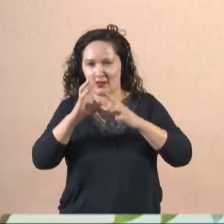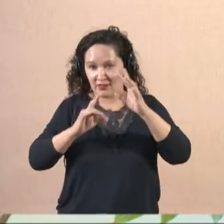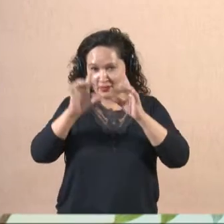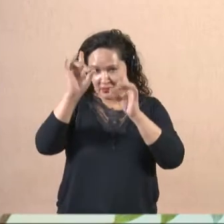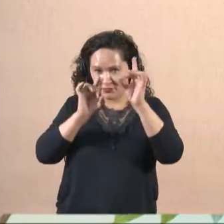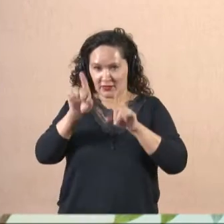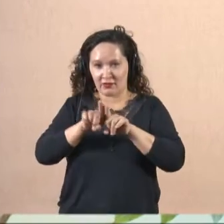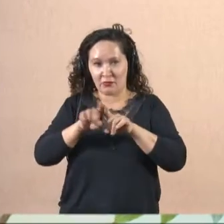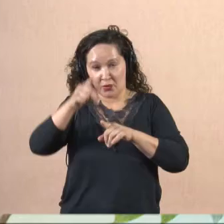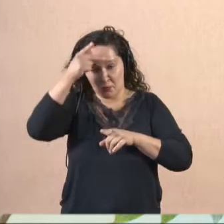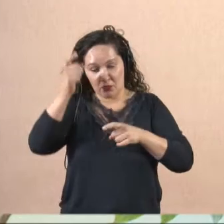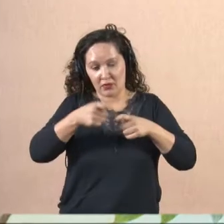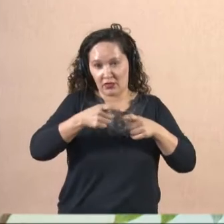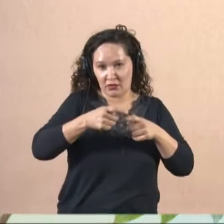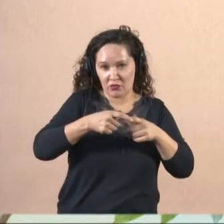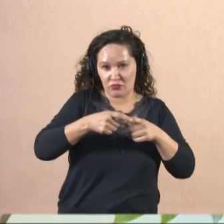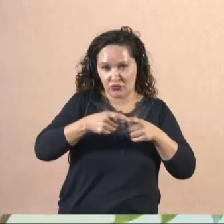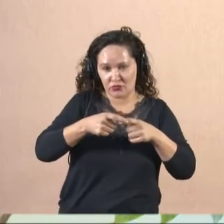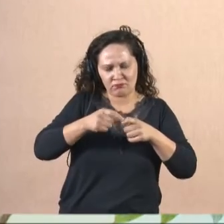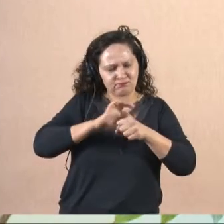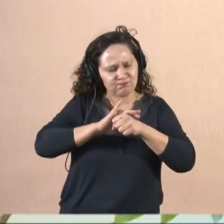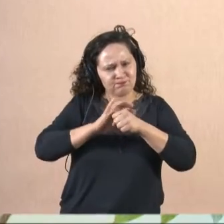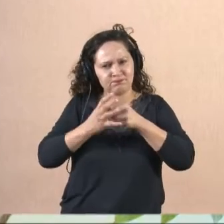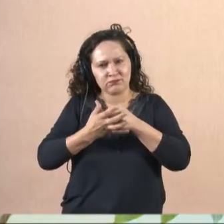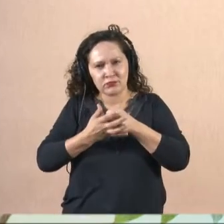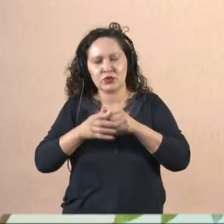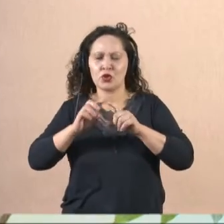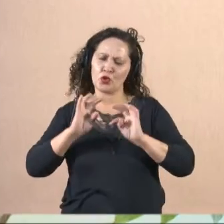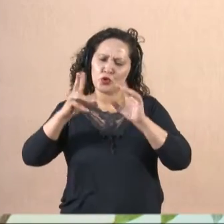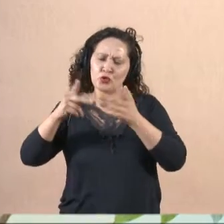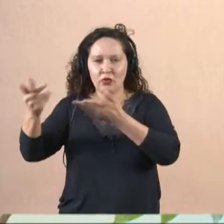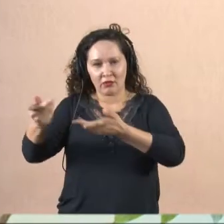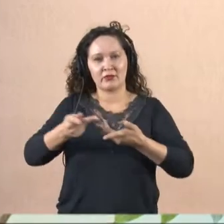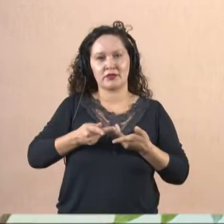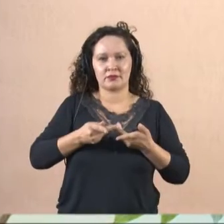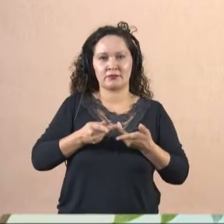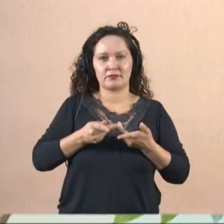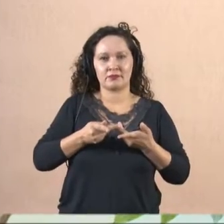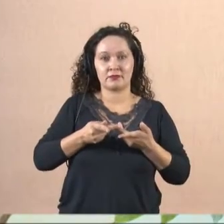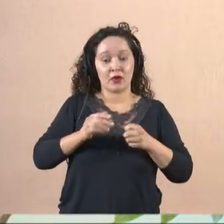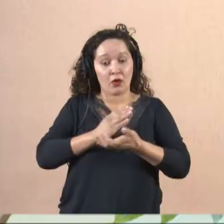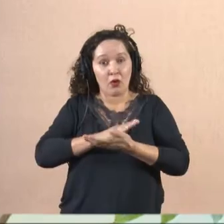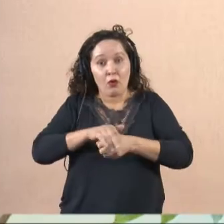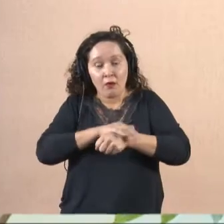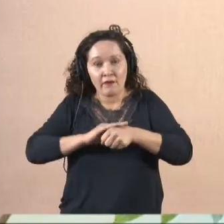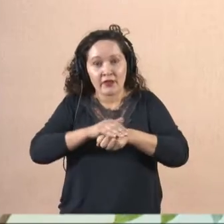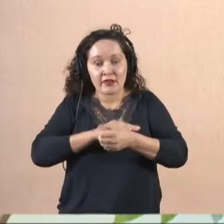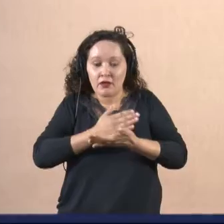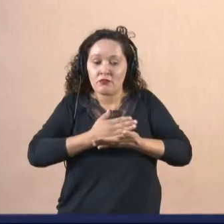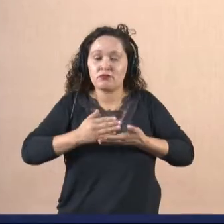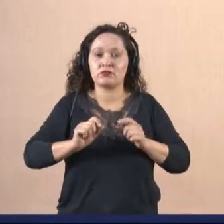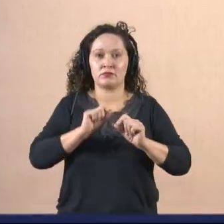especialistas em tecnologia exista cep de analistas do tudo mundo para começar